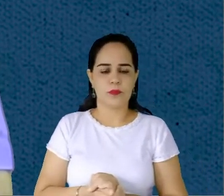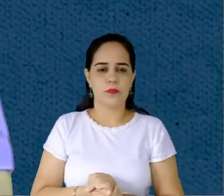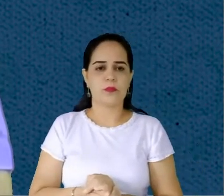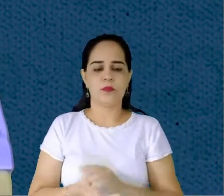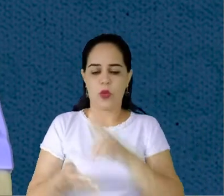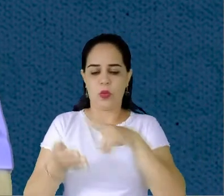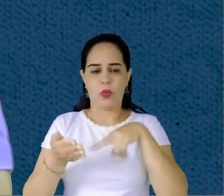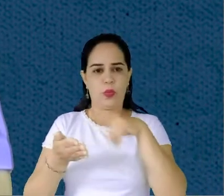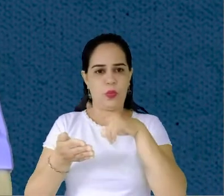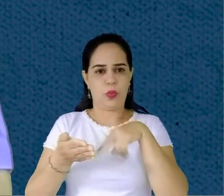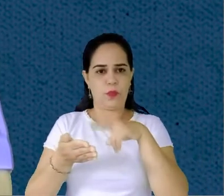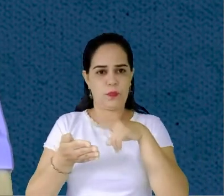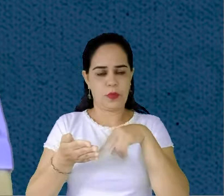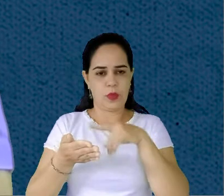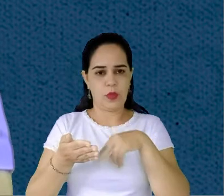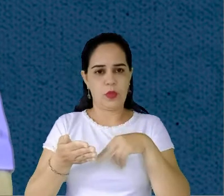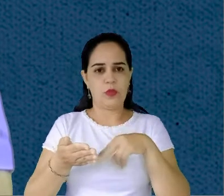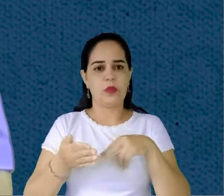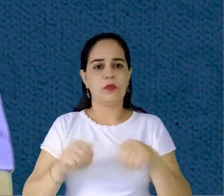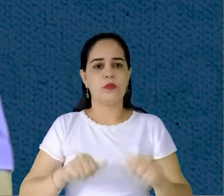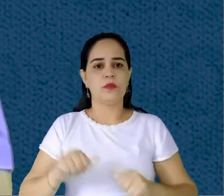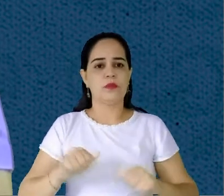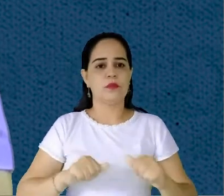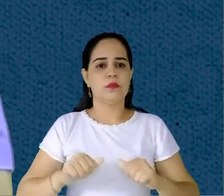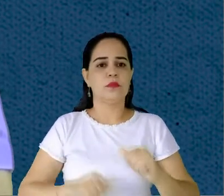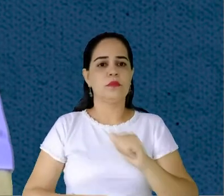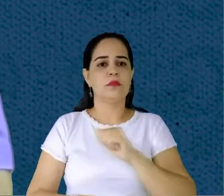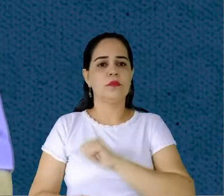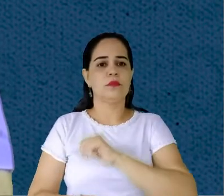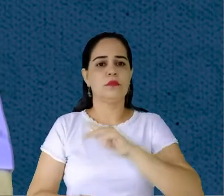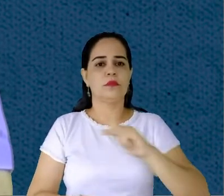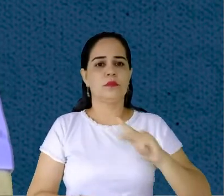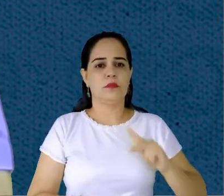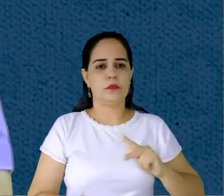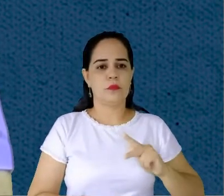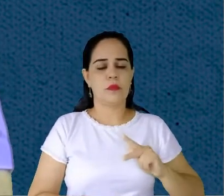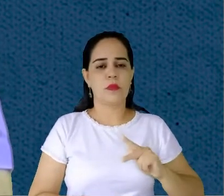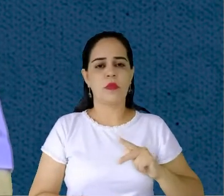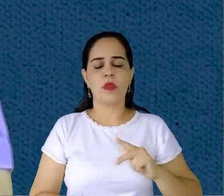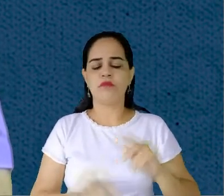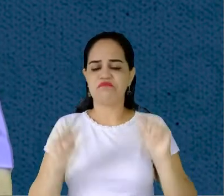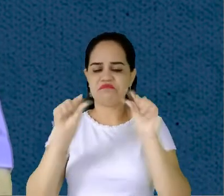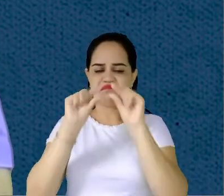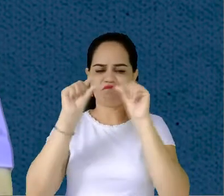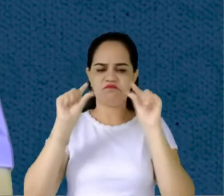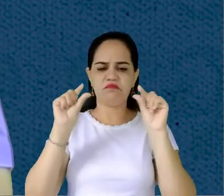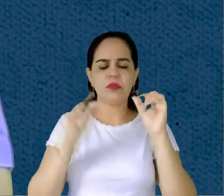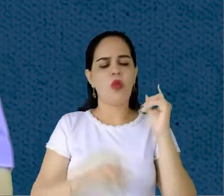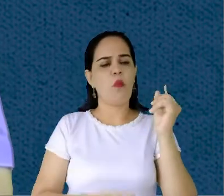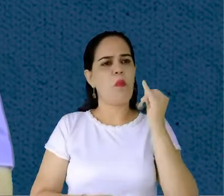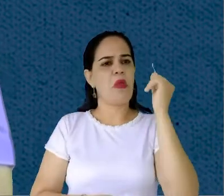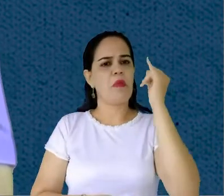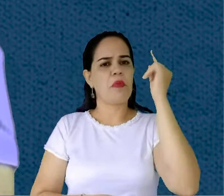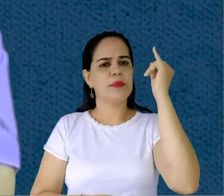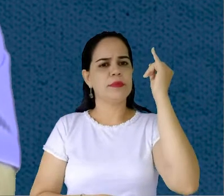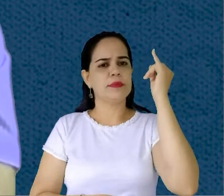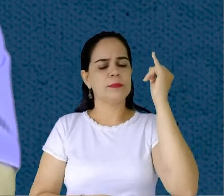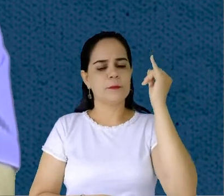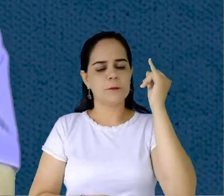esta leitura dos Atos dos Apóstolos. E eu chamaria a atenção a uma frase, não